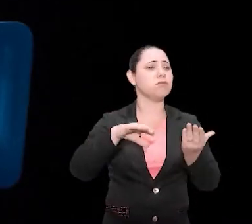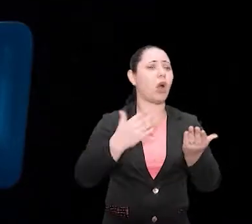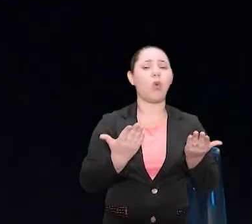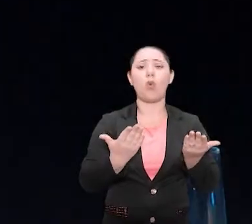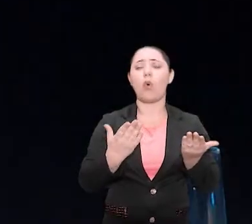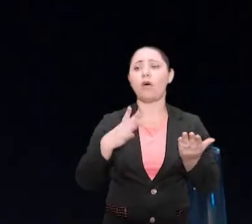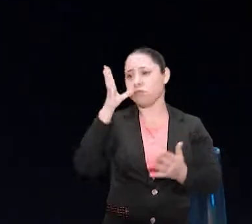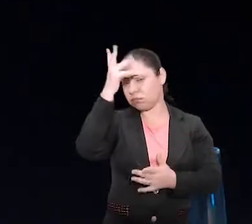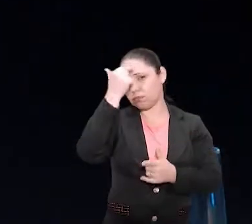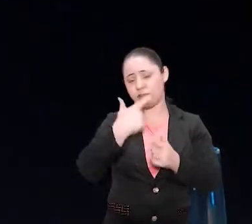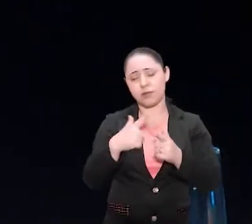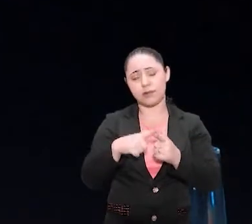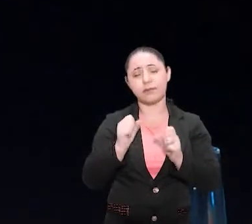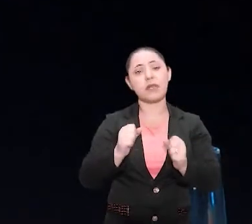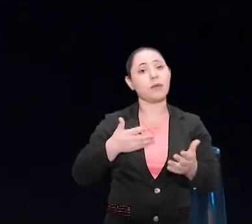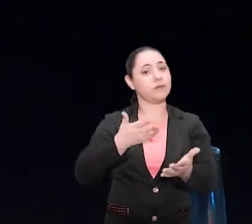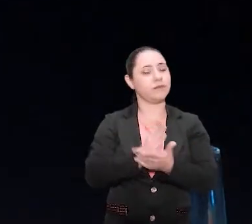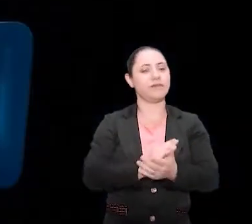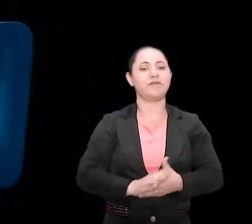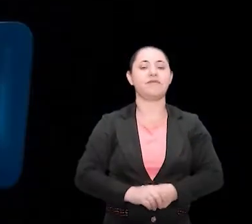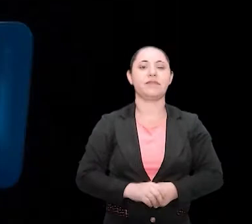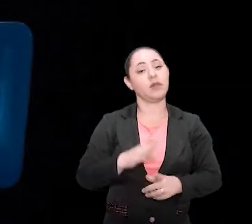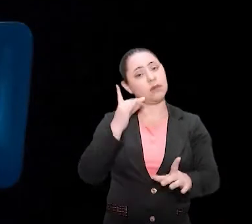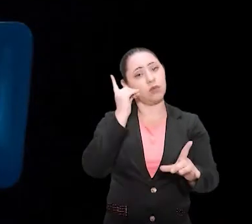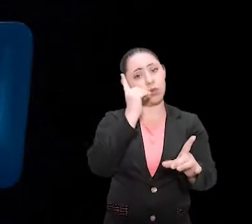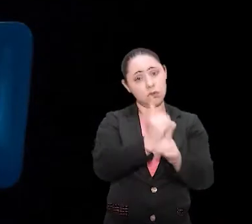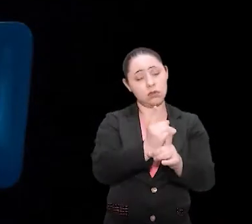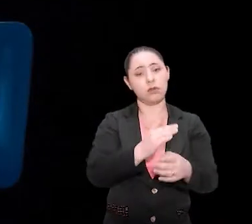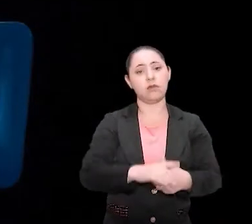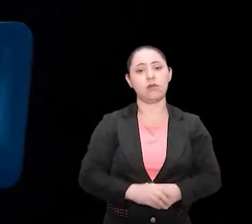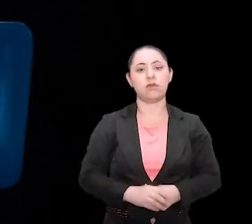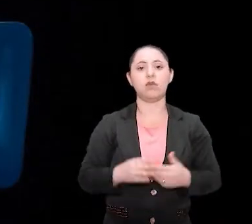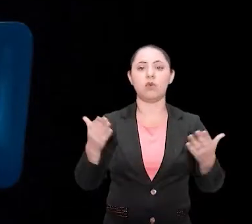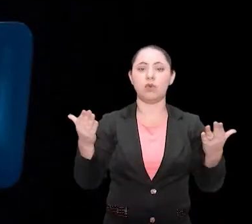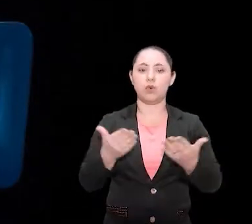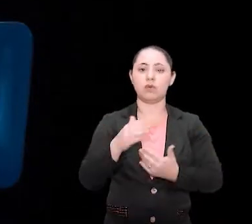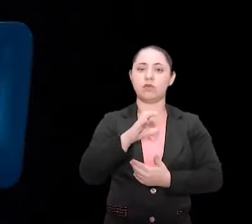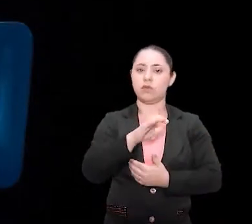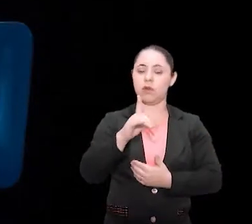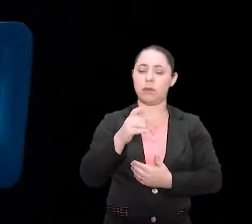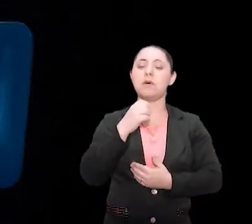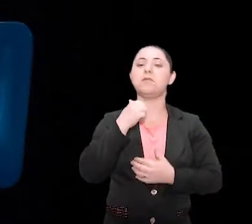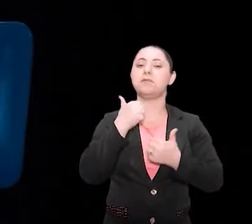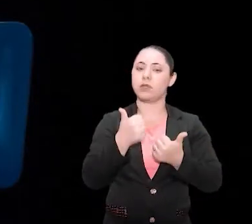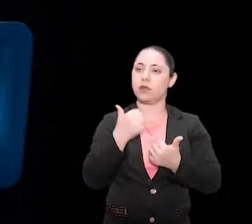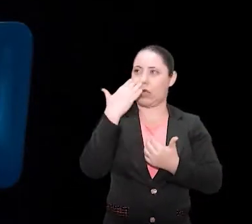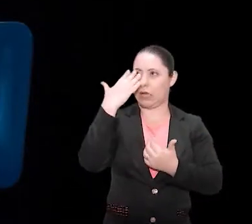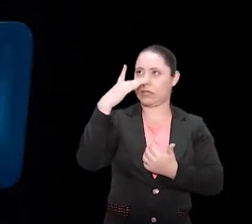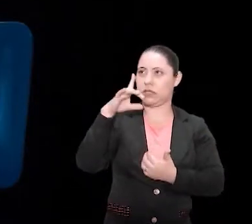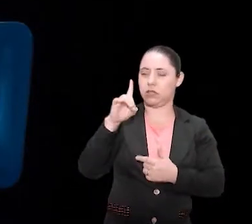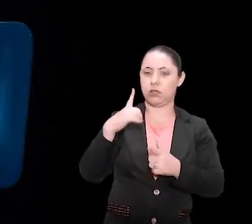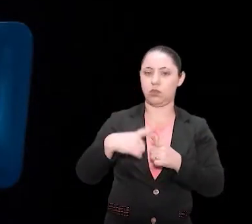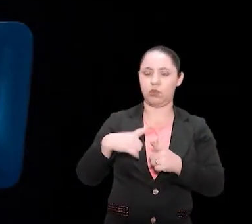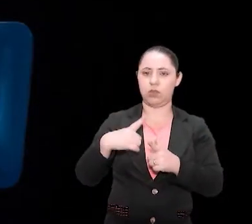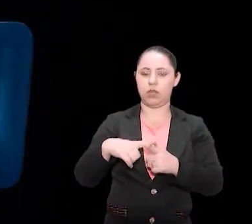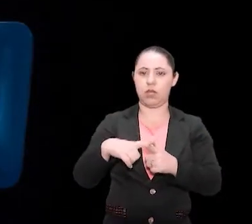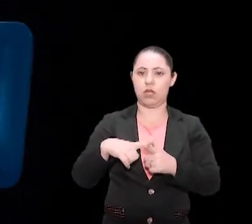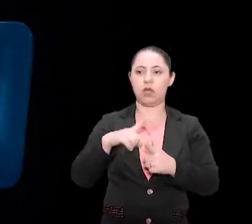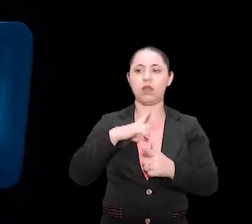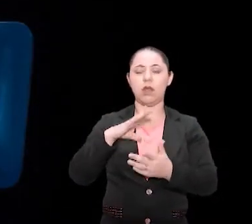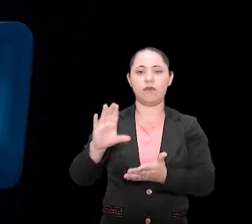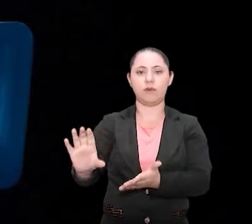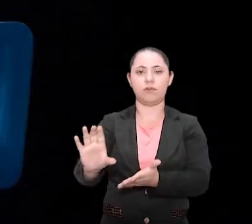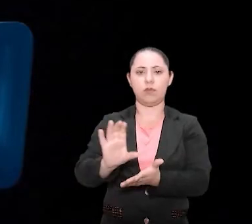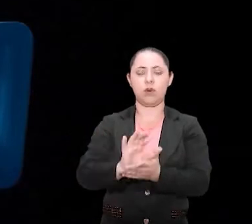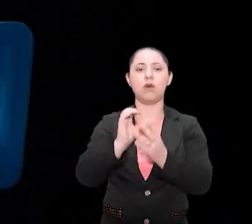uma solução. E encontraram, né? Encontrou. E hoje Campo Grande está bem, graças a Deus, porque nós recebemos esse auxílio, foi